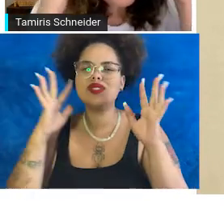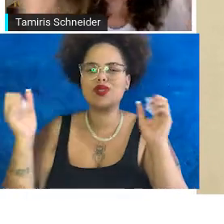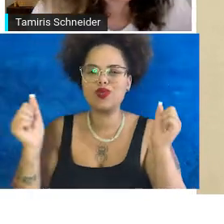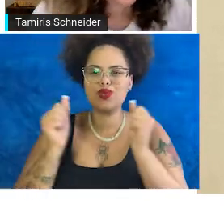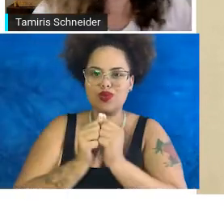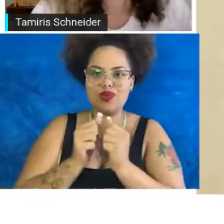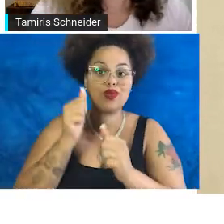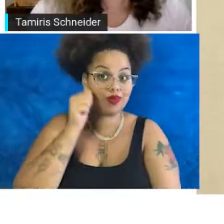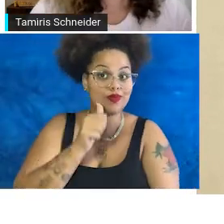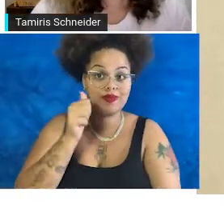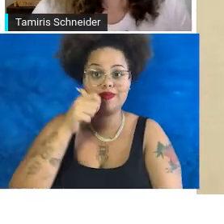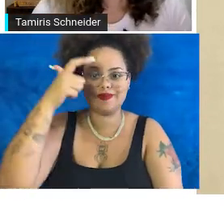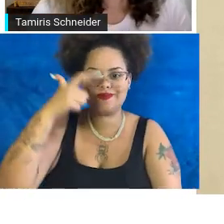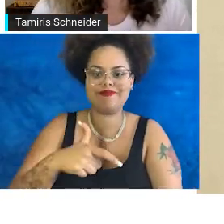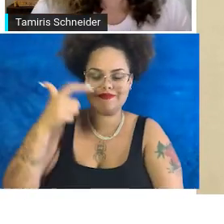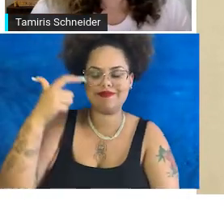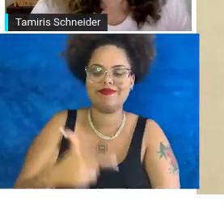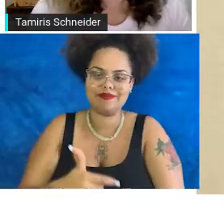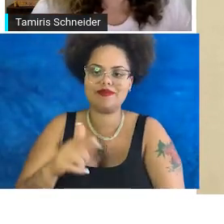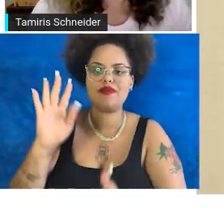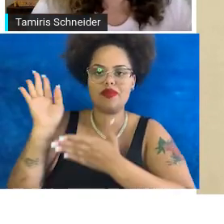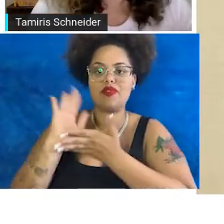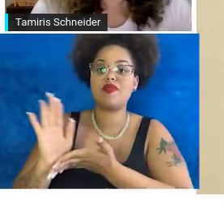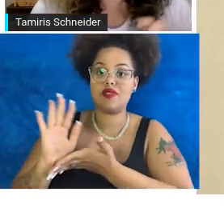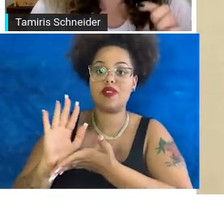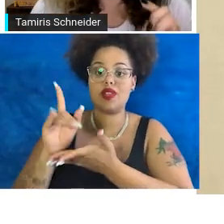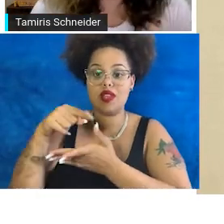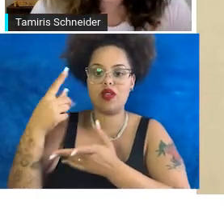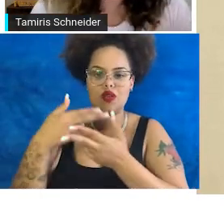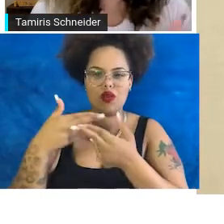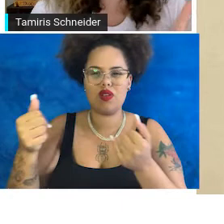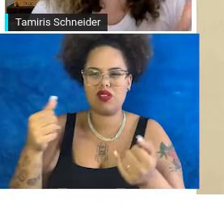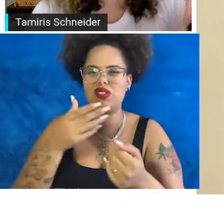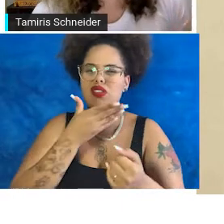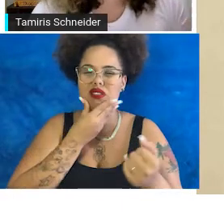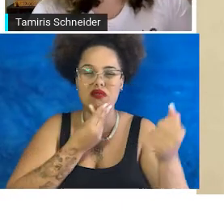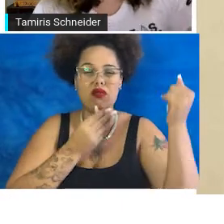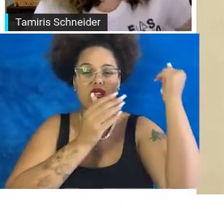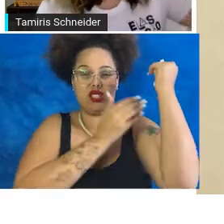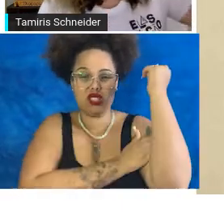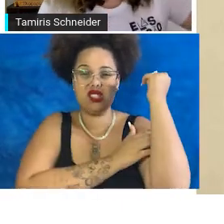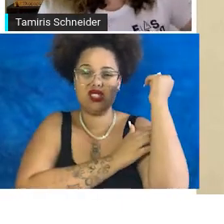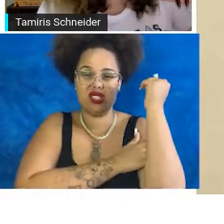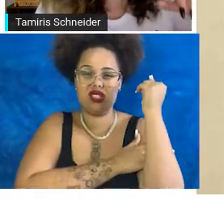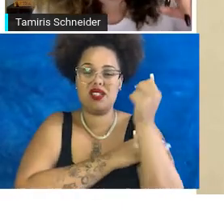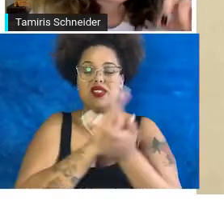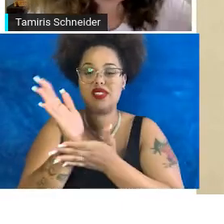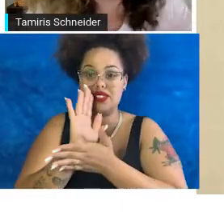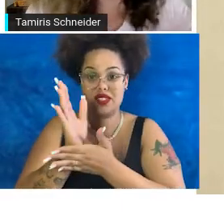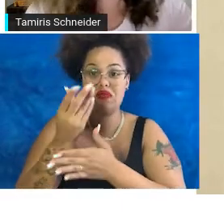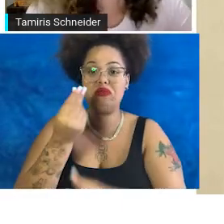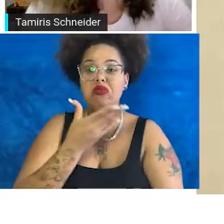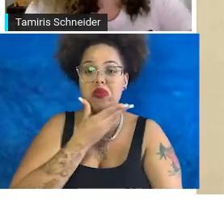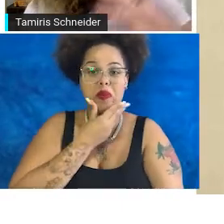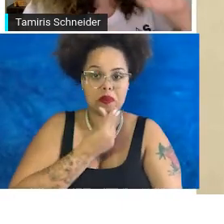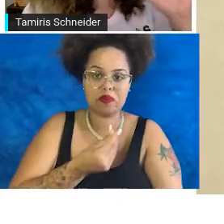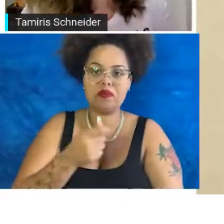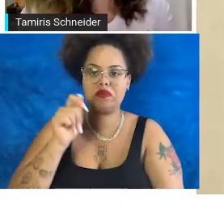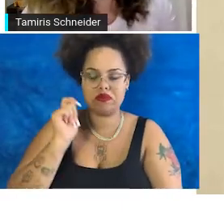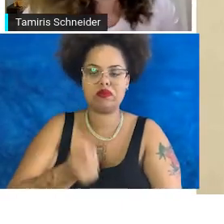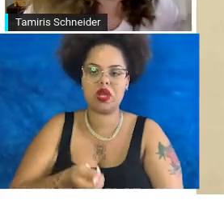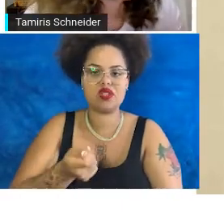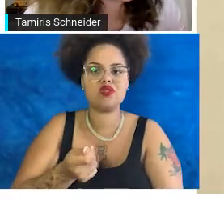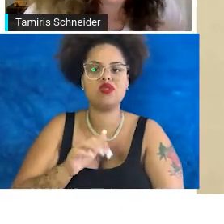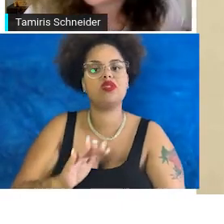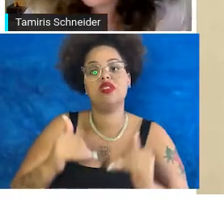junto como mulheres, assim. Realmente o cinema é uma coisa bem machista, galera. Cinema e audiovisual é uma coisa muito machista, é